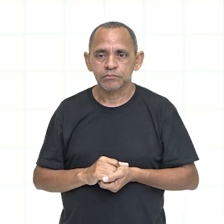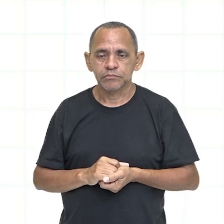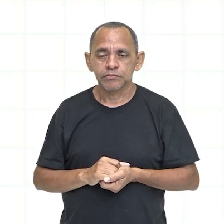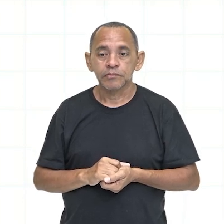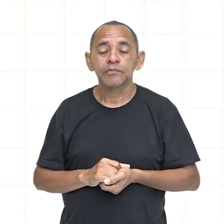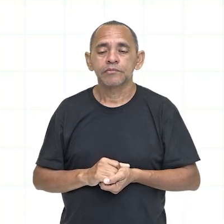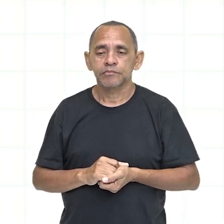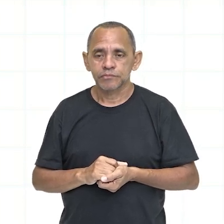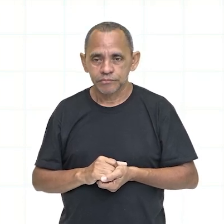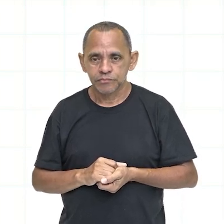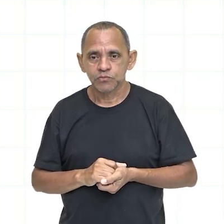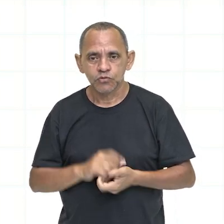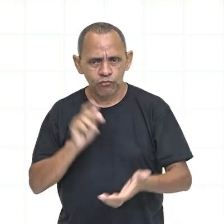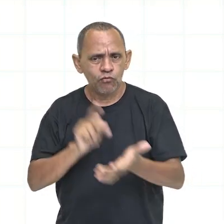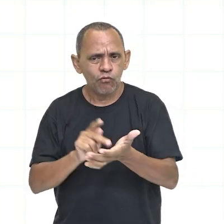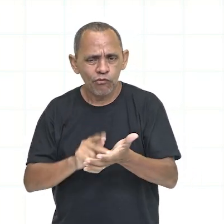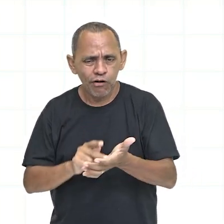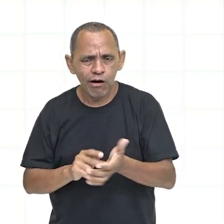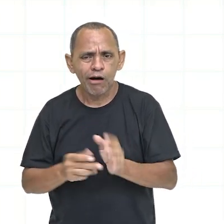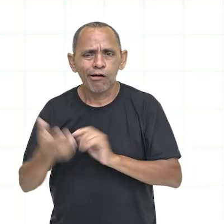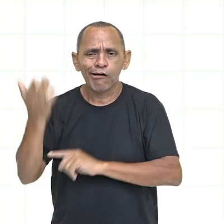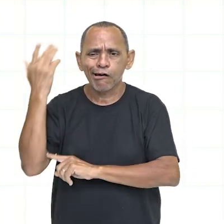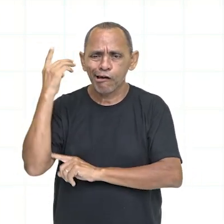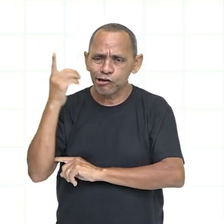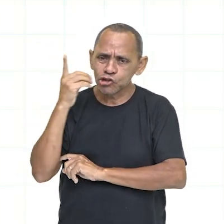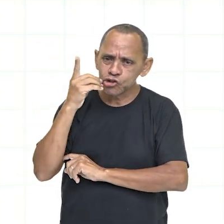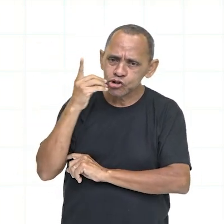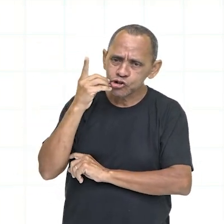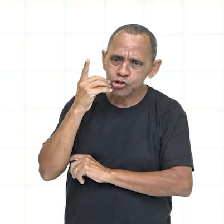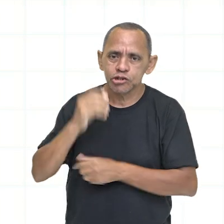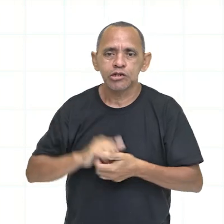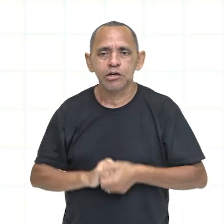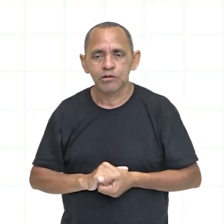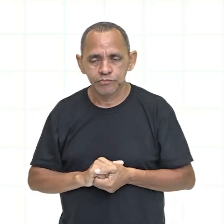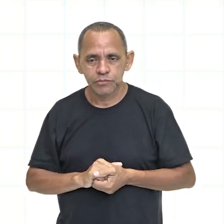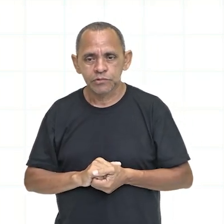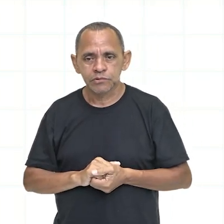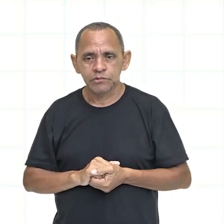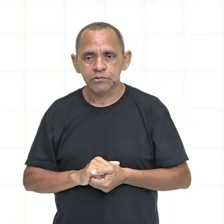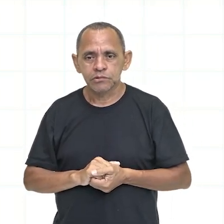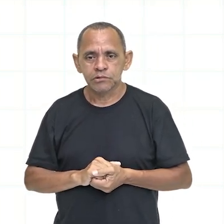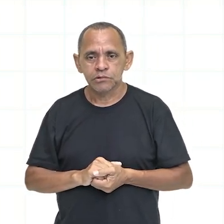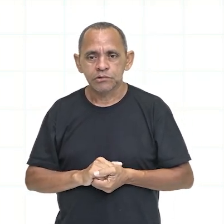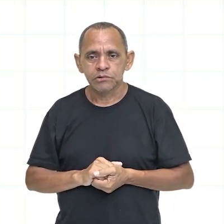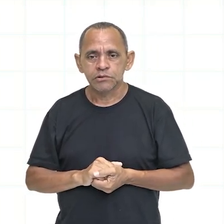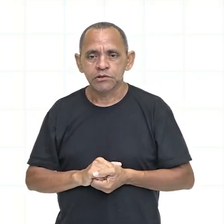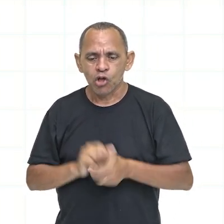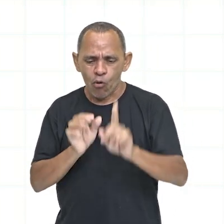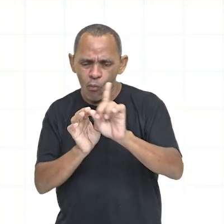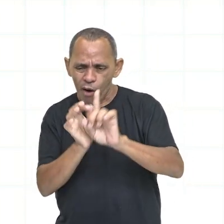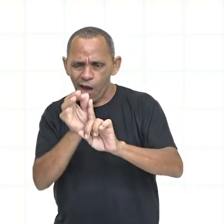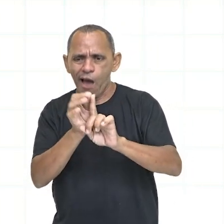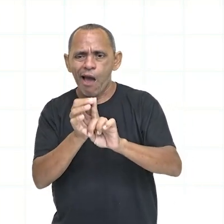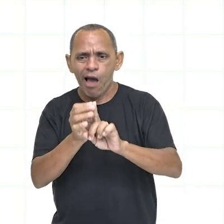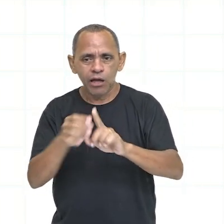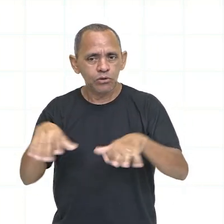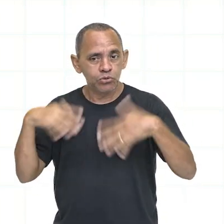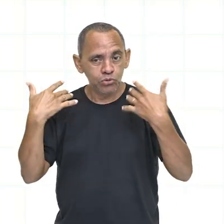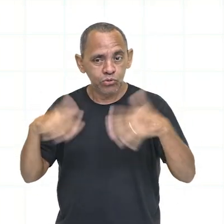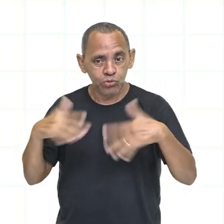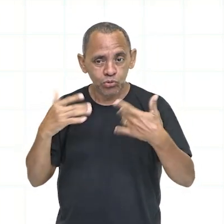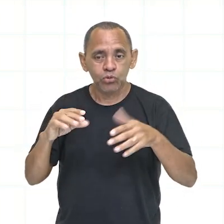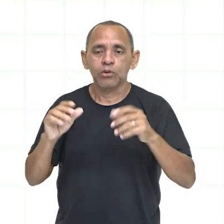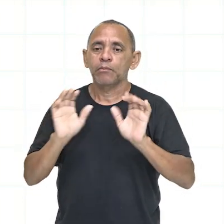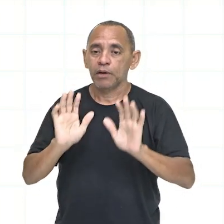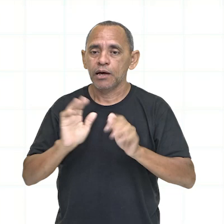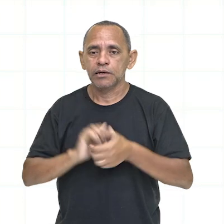naquele dia estava quente, o que não era esperado. E aí eles aproveitaram, decidiram, né, fazer um piquenique no parque.